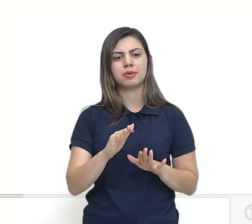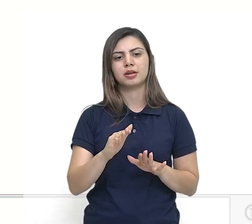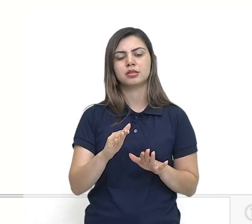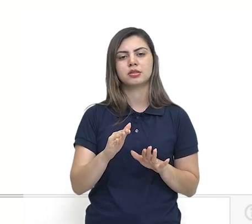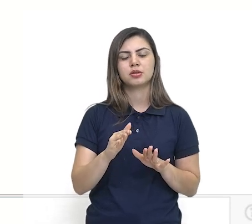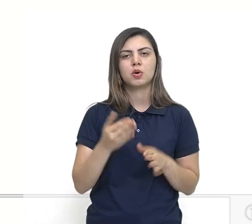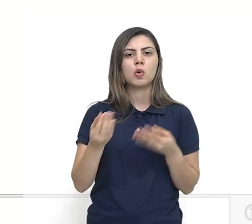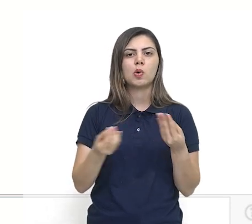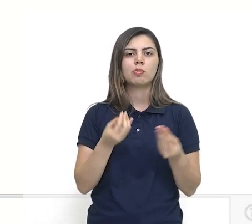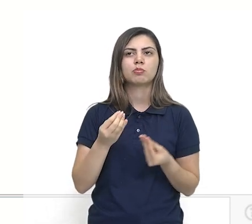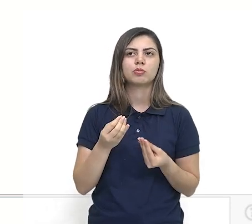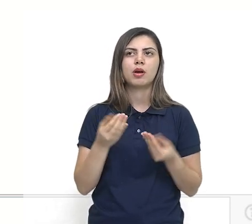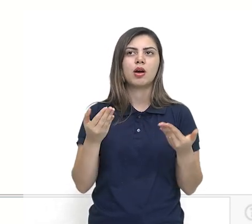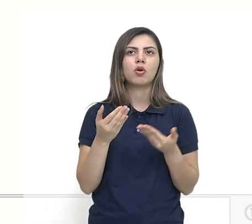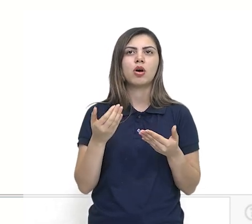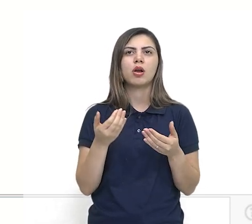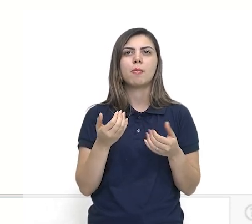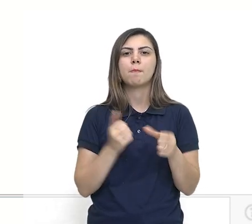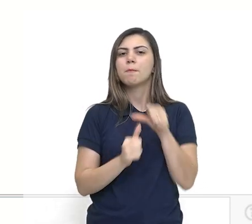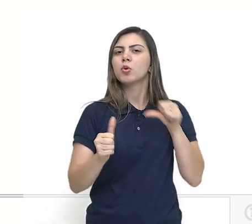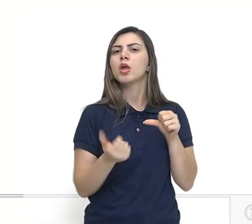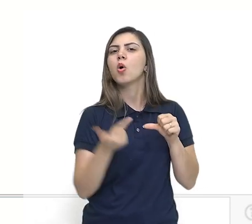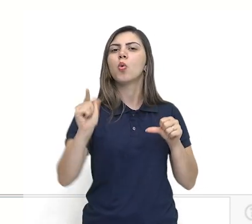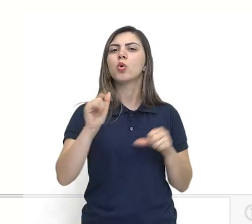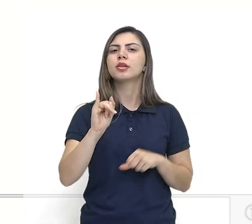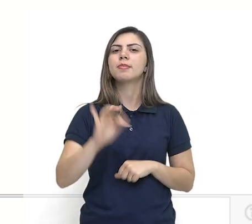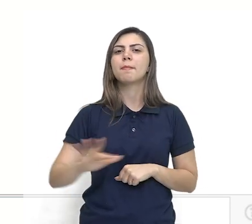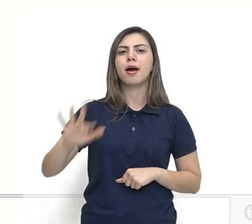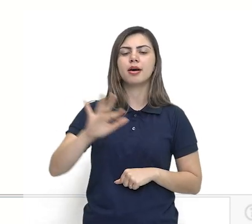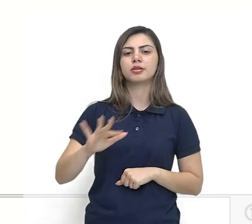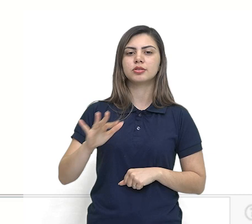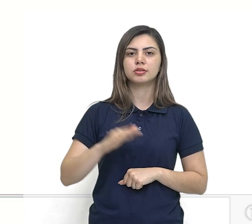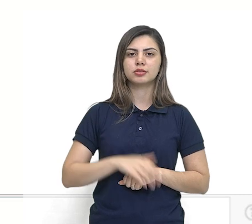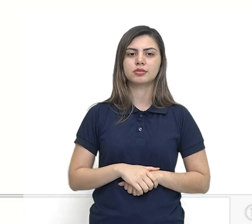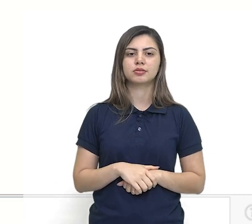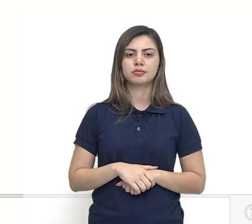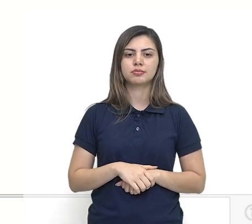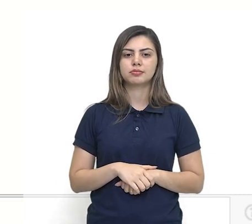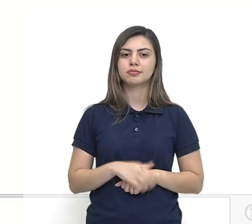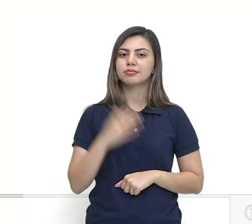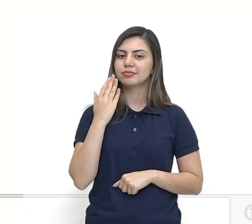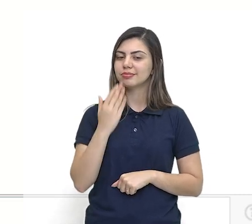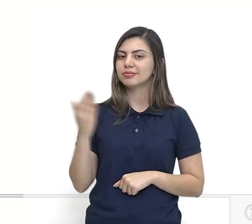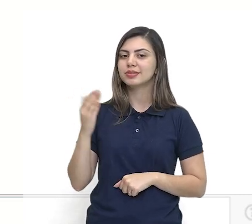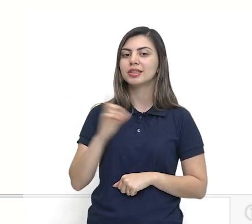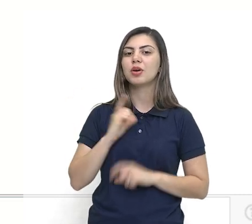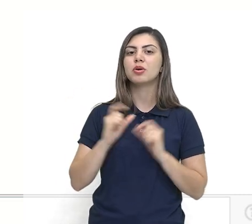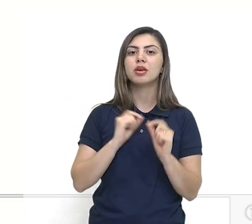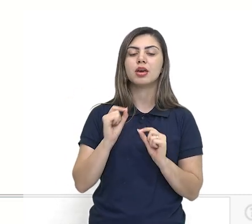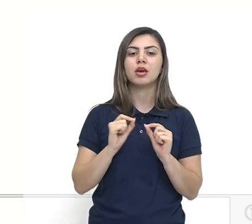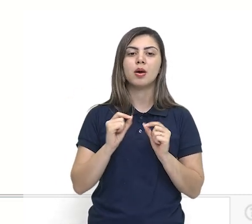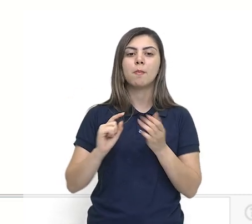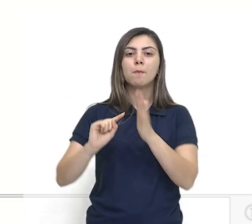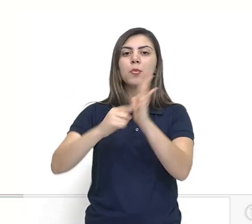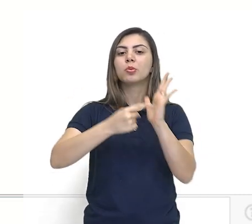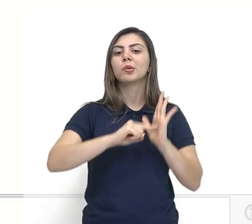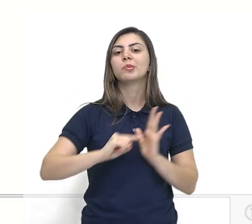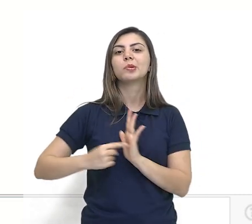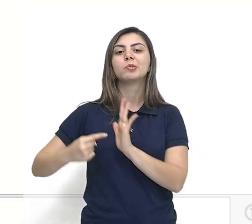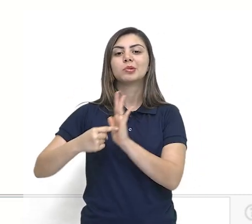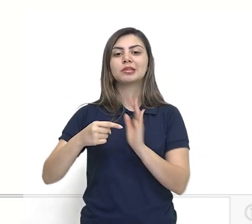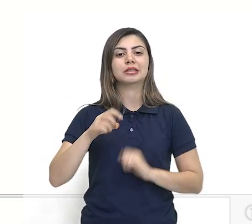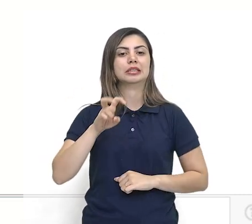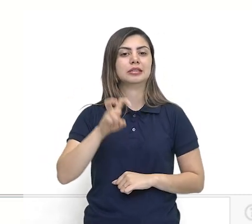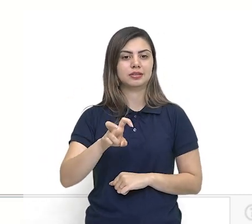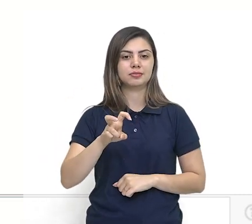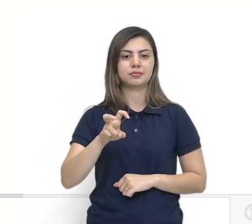quero mais ter um quadrado. Agora nós vamos ter um pentágono. Quantos lados tem um pentágono? 5. E o perímetro